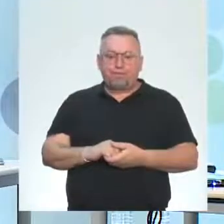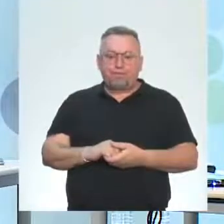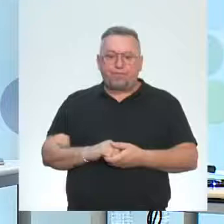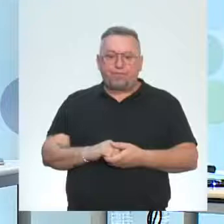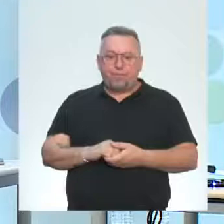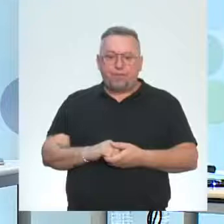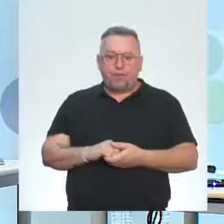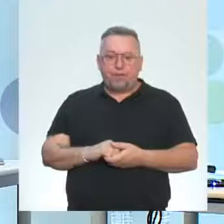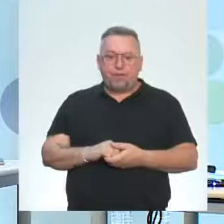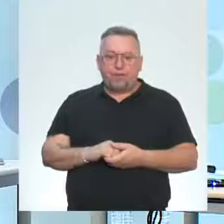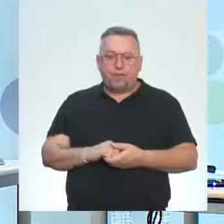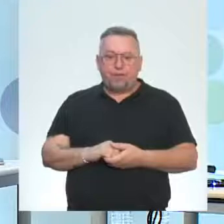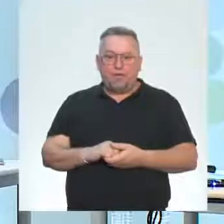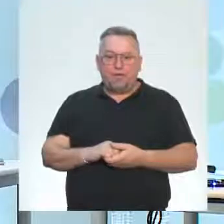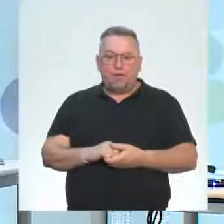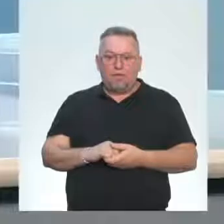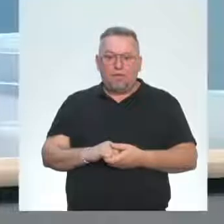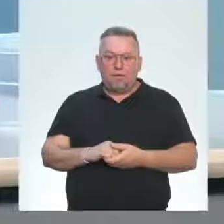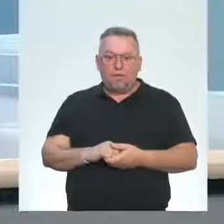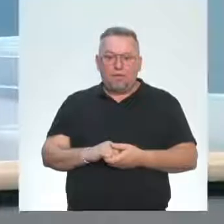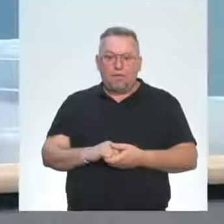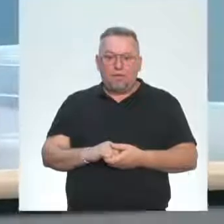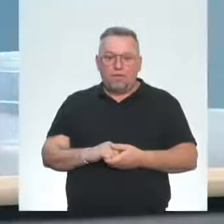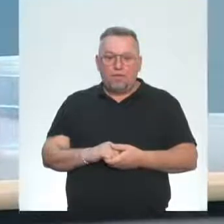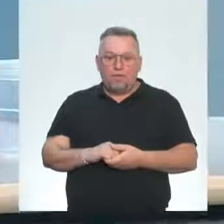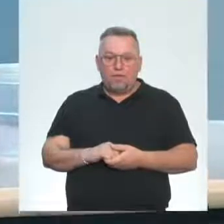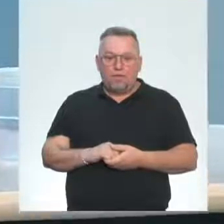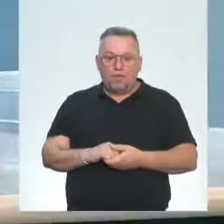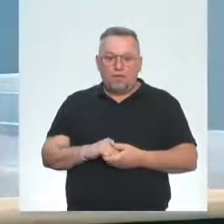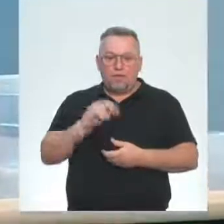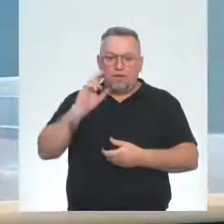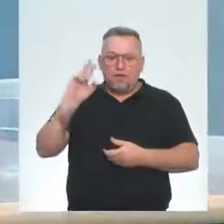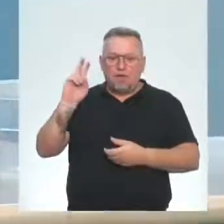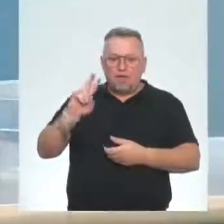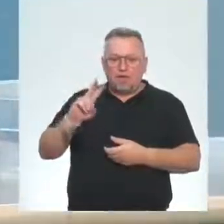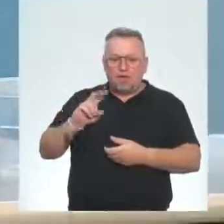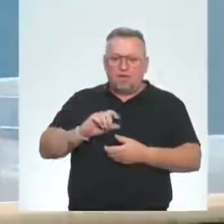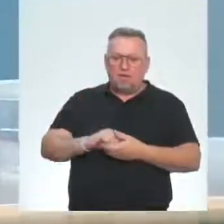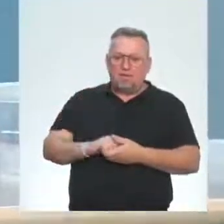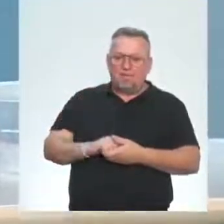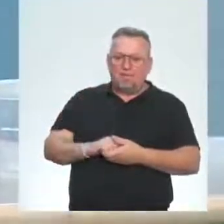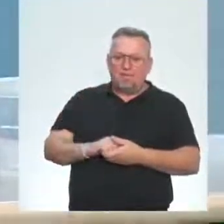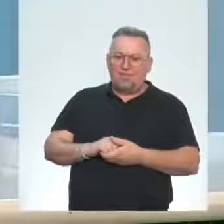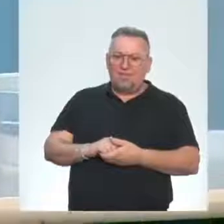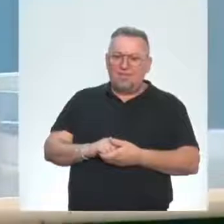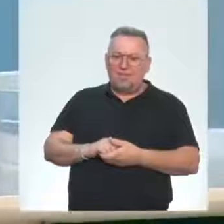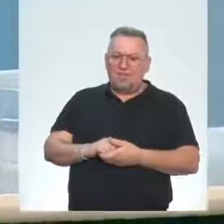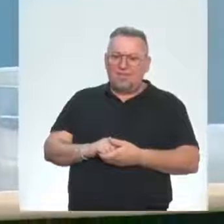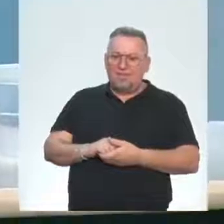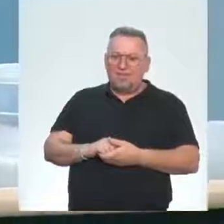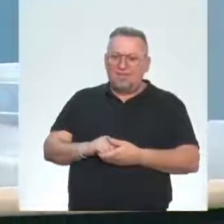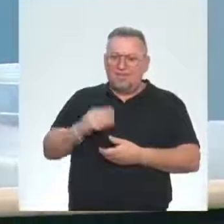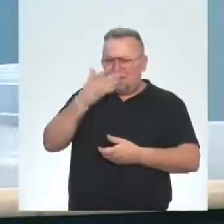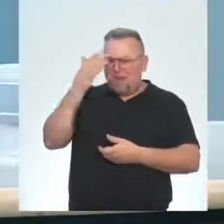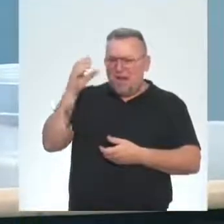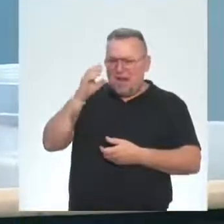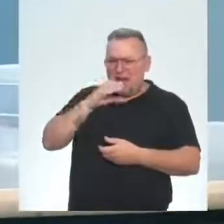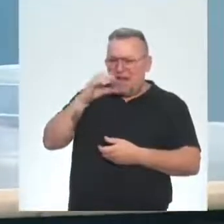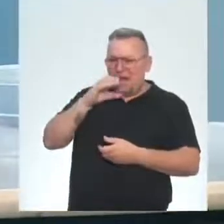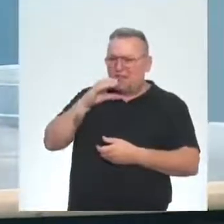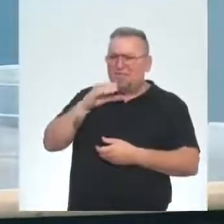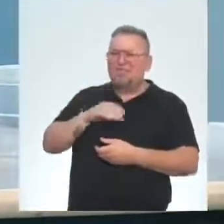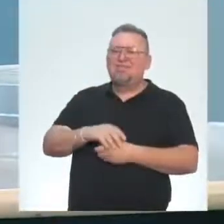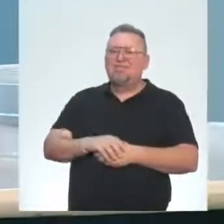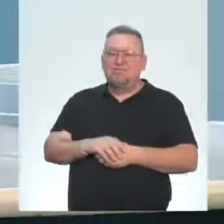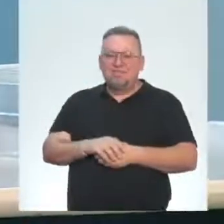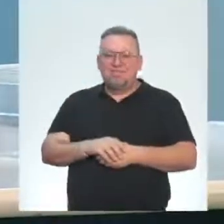para o câmera, para ver se a gente consegue pegar bem essa figura. Aí, olha só, não precisa nem pedir. O pessoal é ligeiro. Uma aula sem produção não